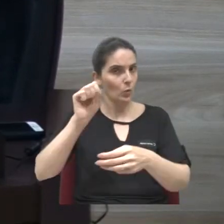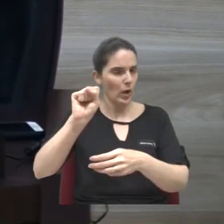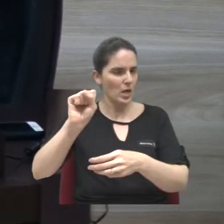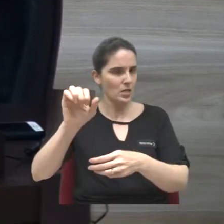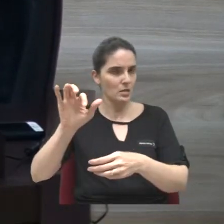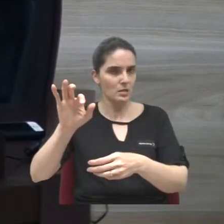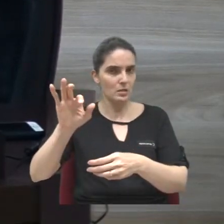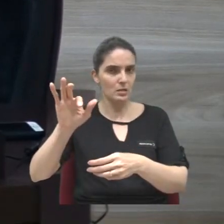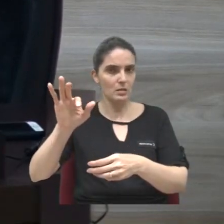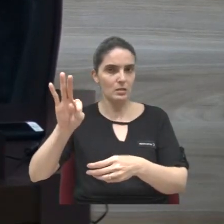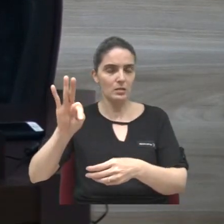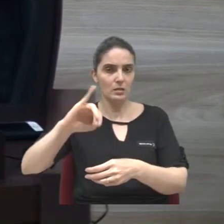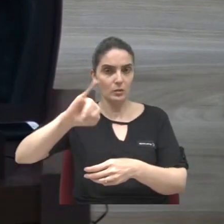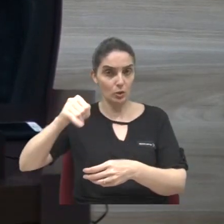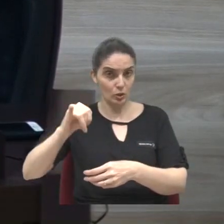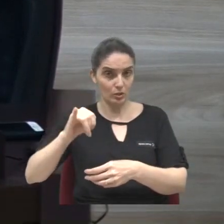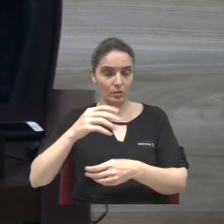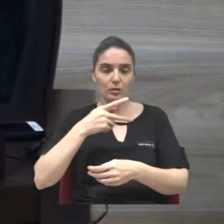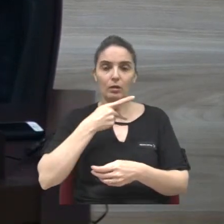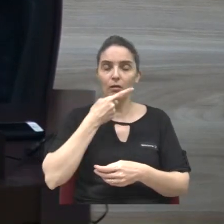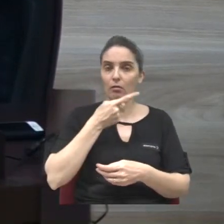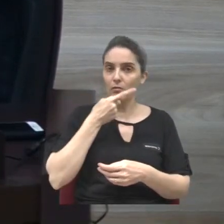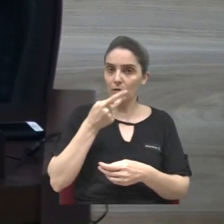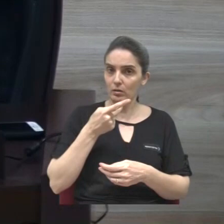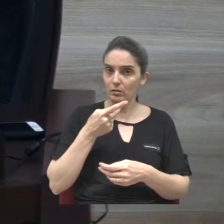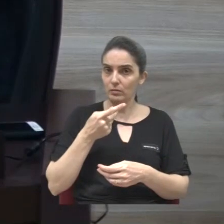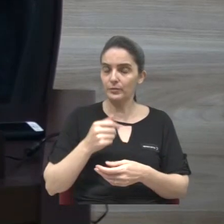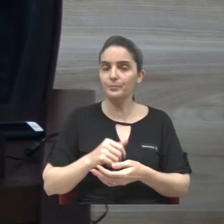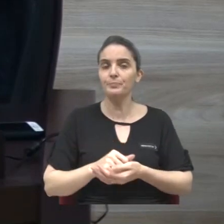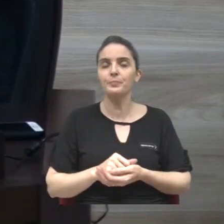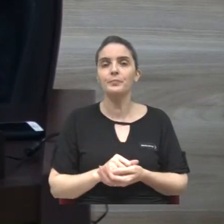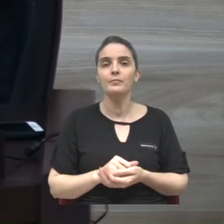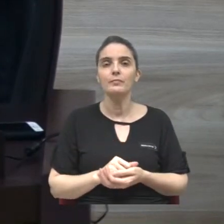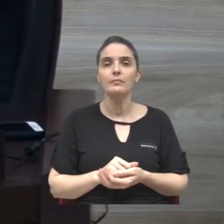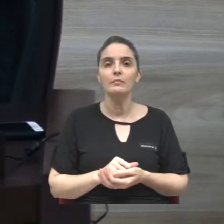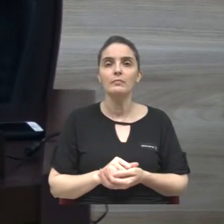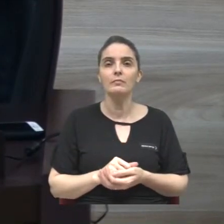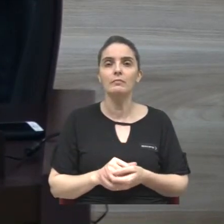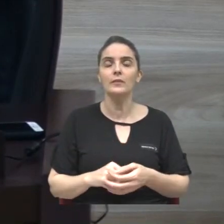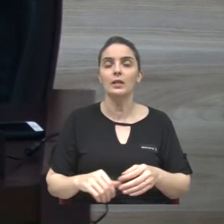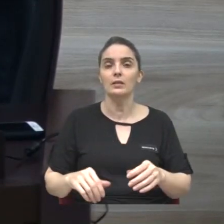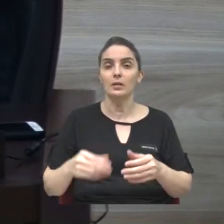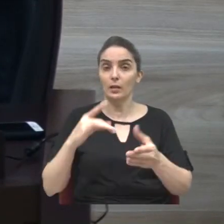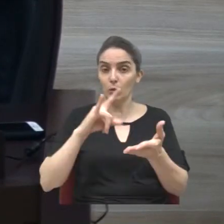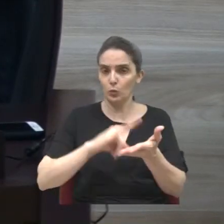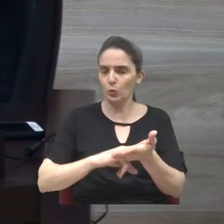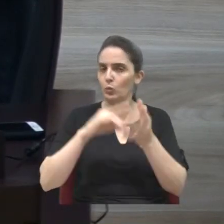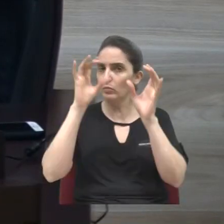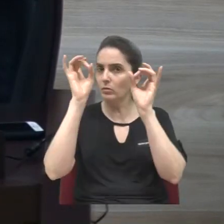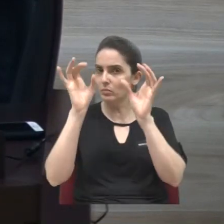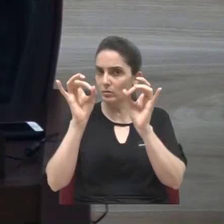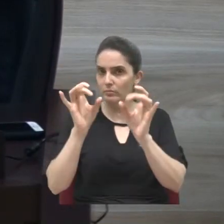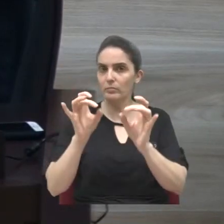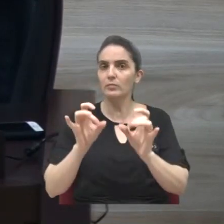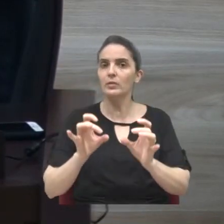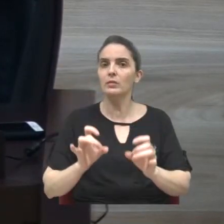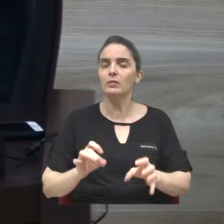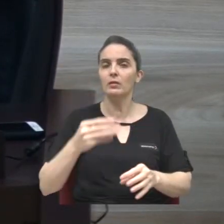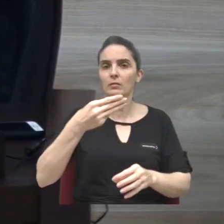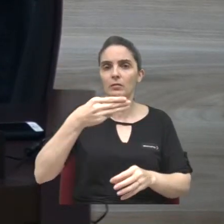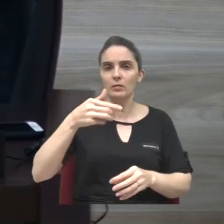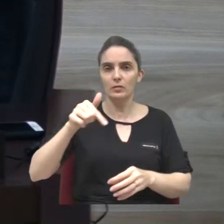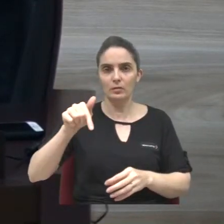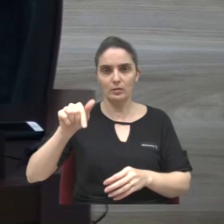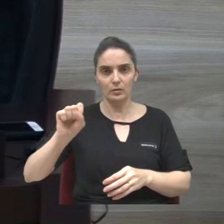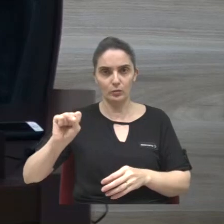seu voto, como relator no agravo regimental do agravo em recurso especial 378182 de São